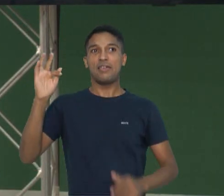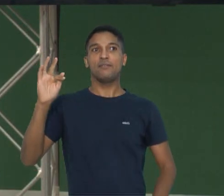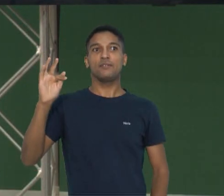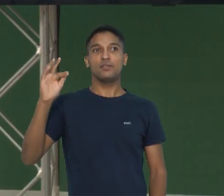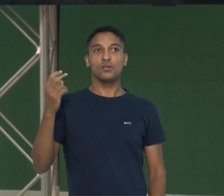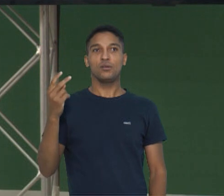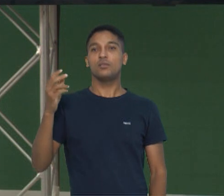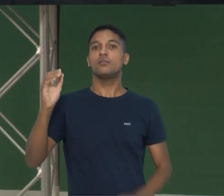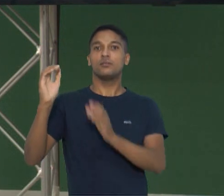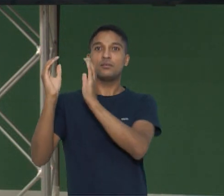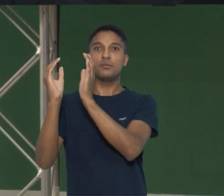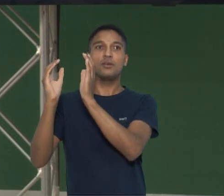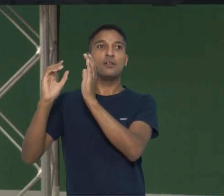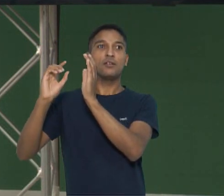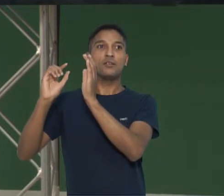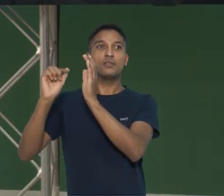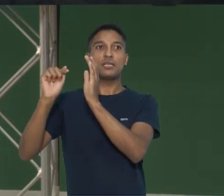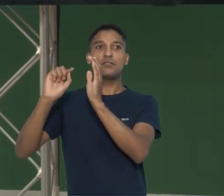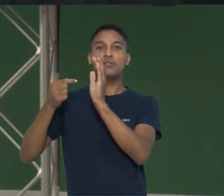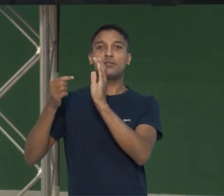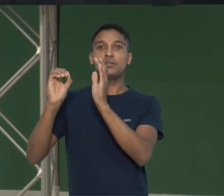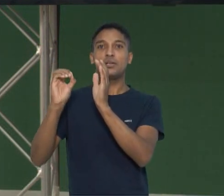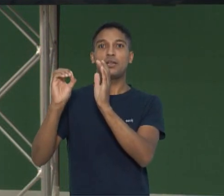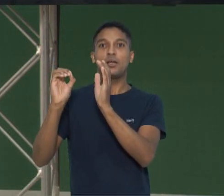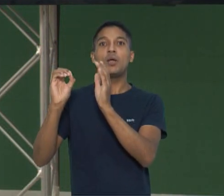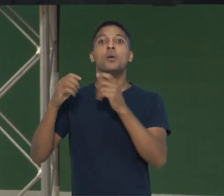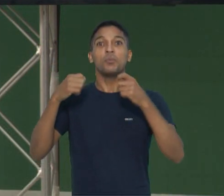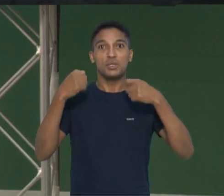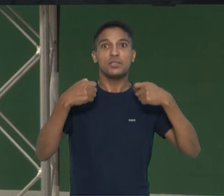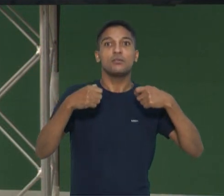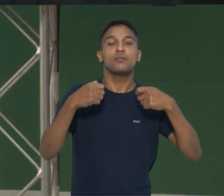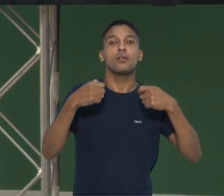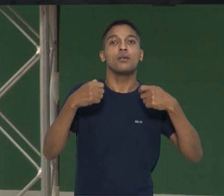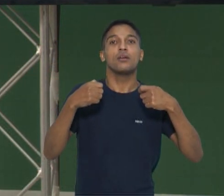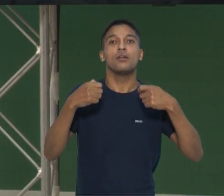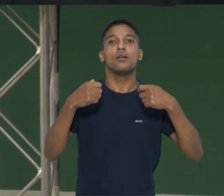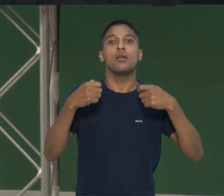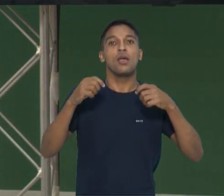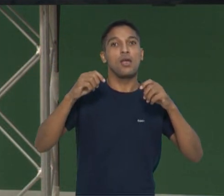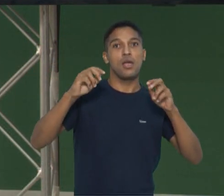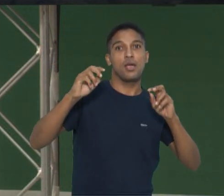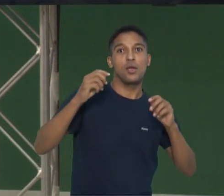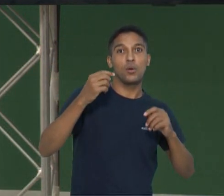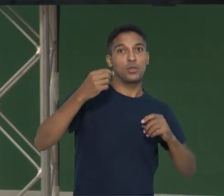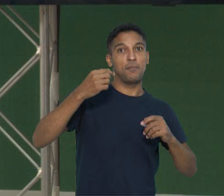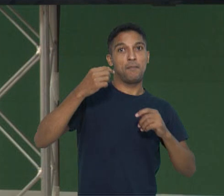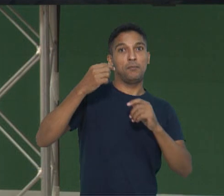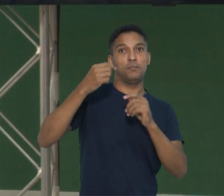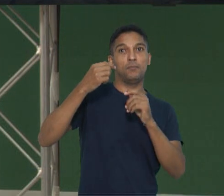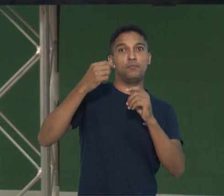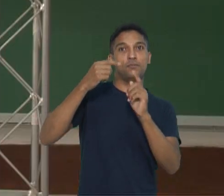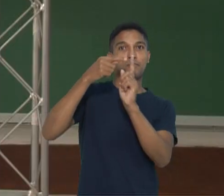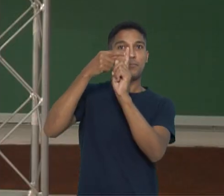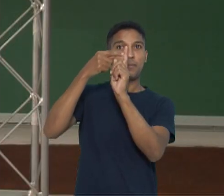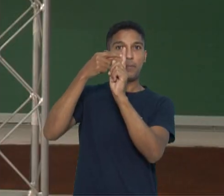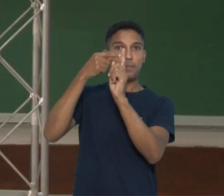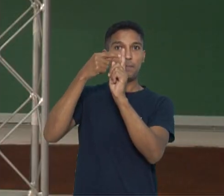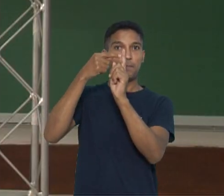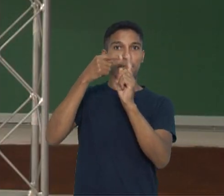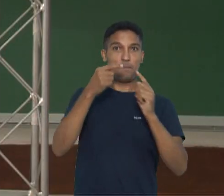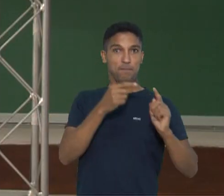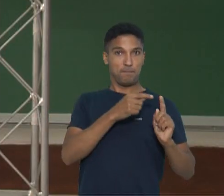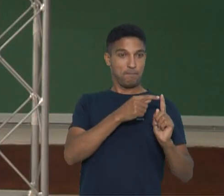que a gente tenha uma hipérbole, nós temos que ter valores opostos. Um positivo e o outro negativo, porque, como eu disse,